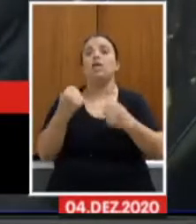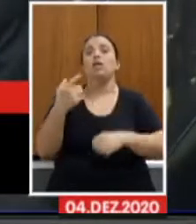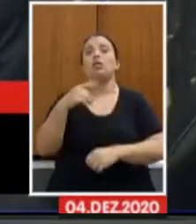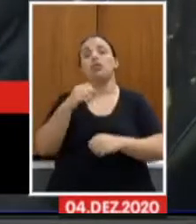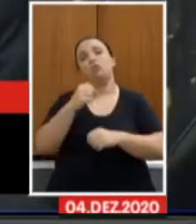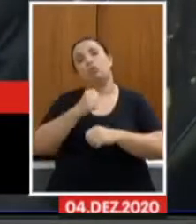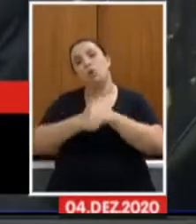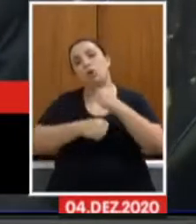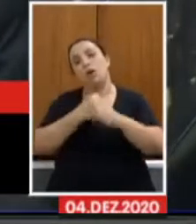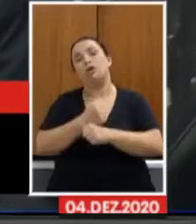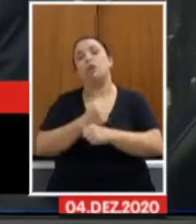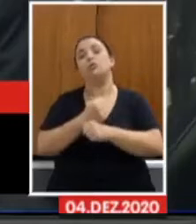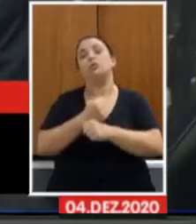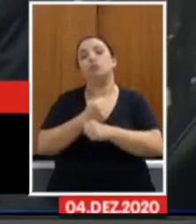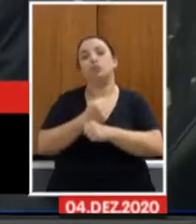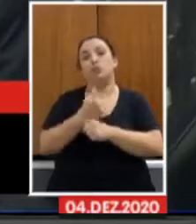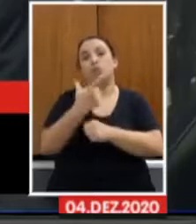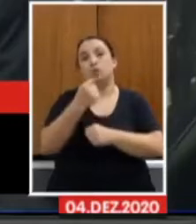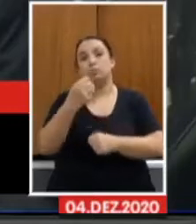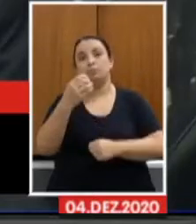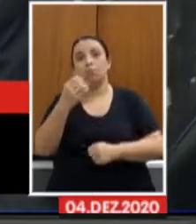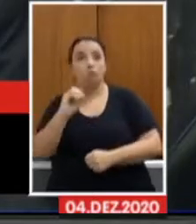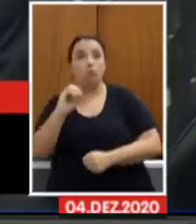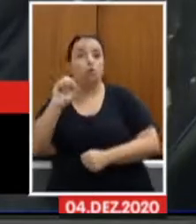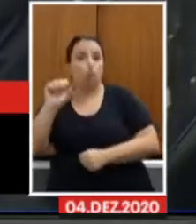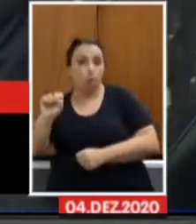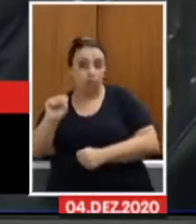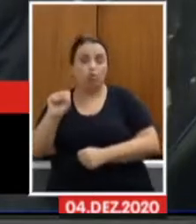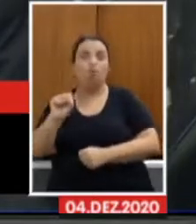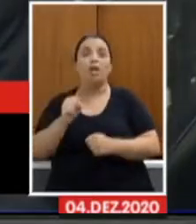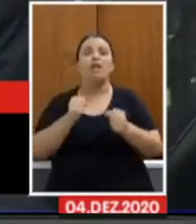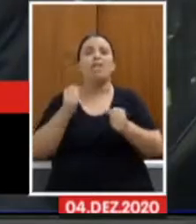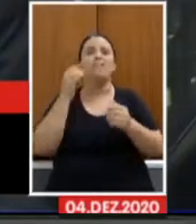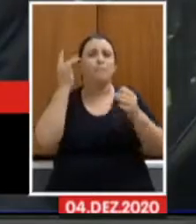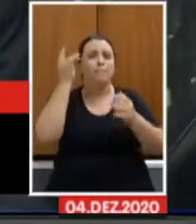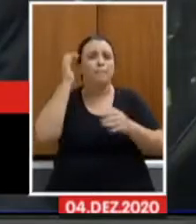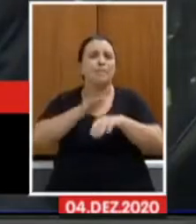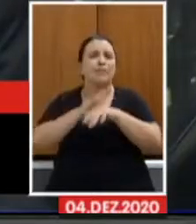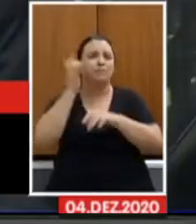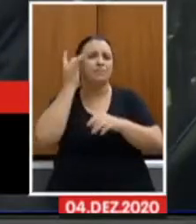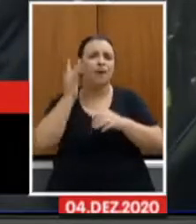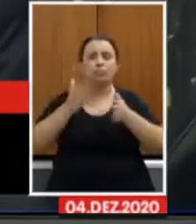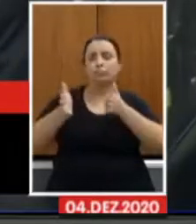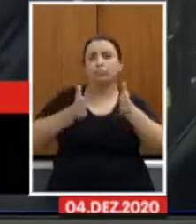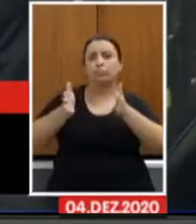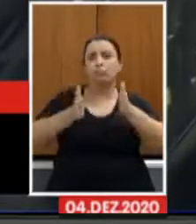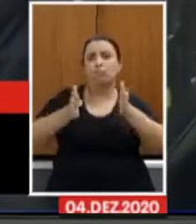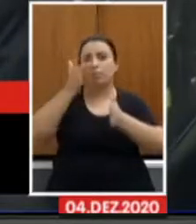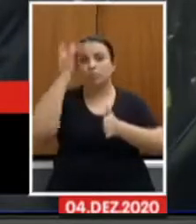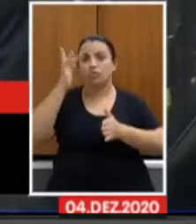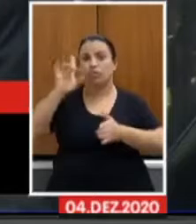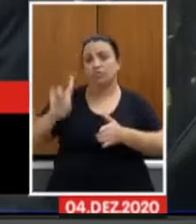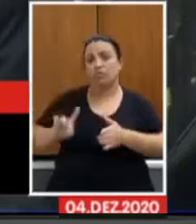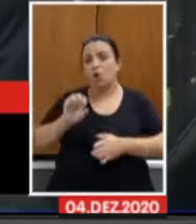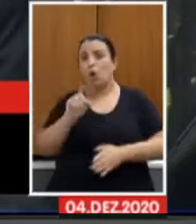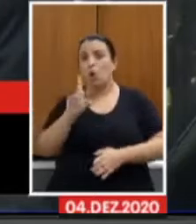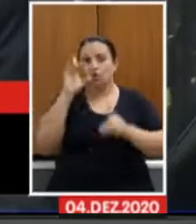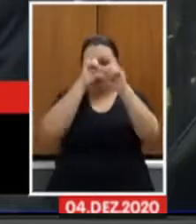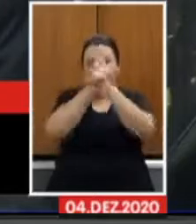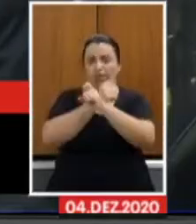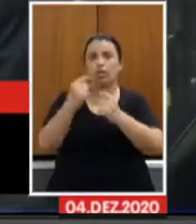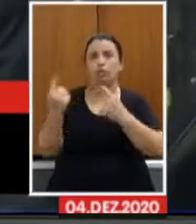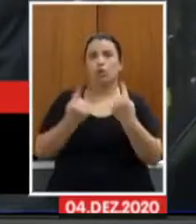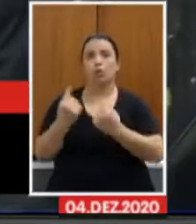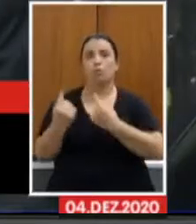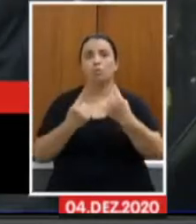de 2008, que estabelece diretrizes para facilitar o acesso de pessoas com deficiência ou com dificuldades de locomoção aos espaços de